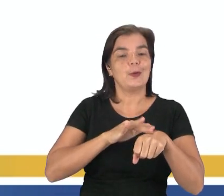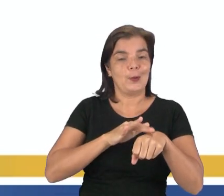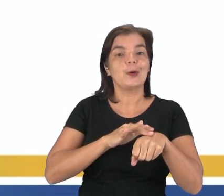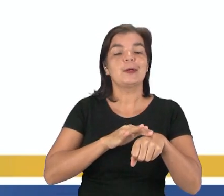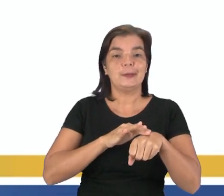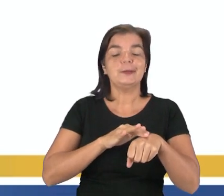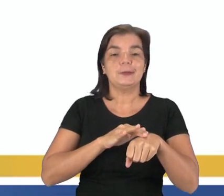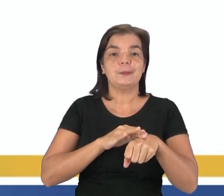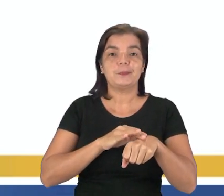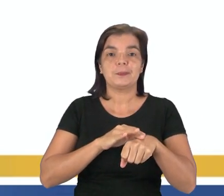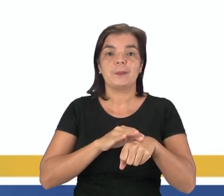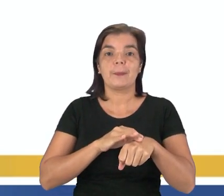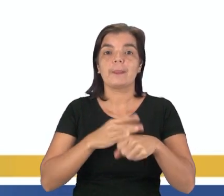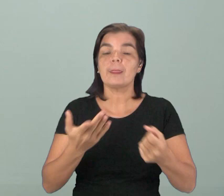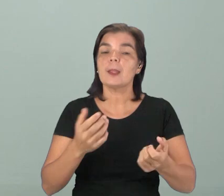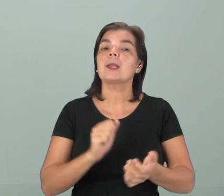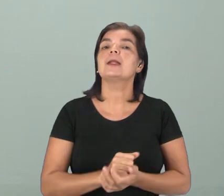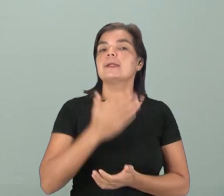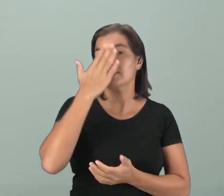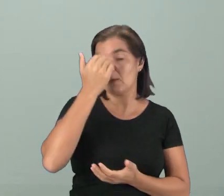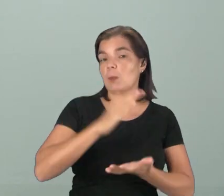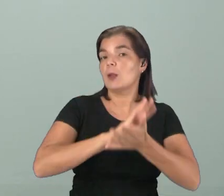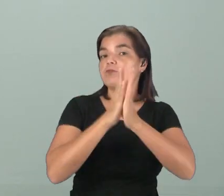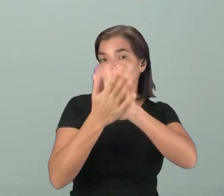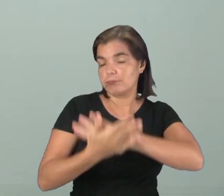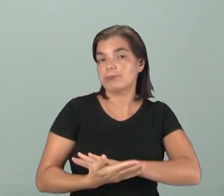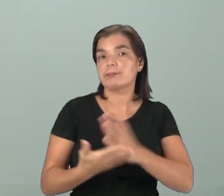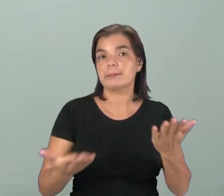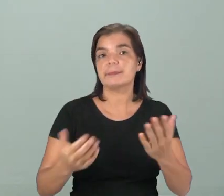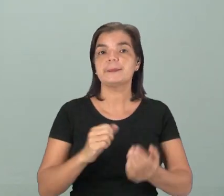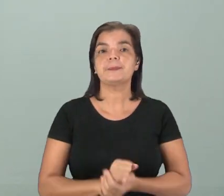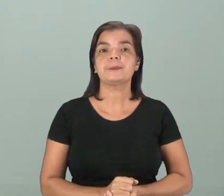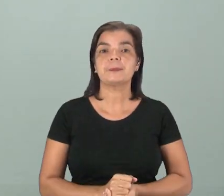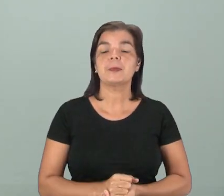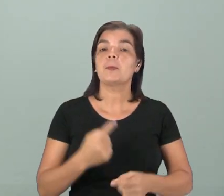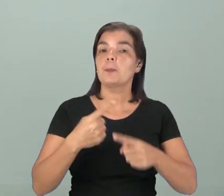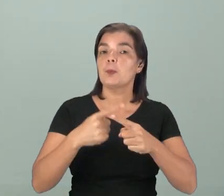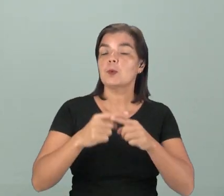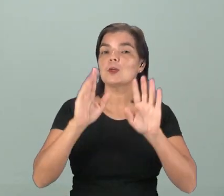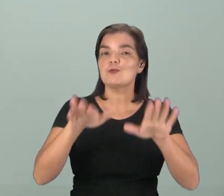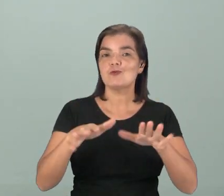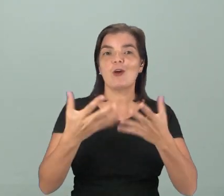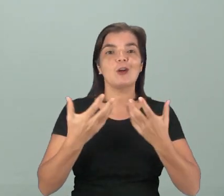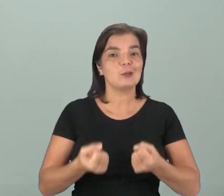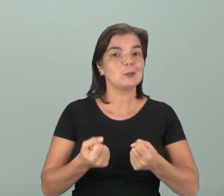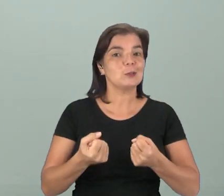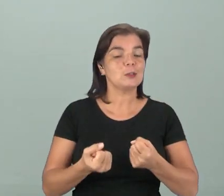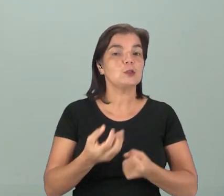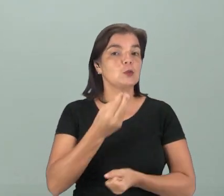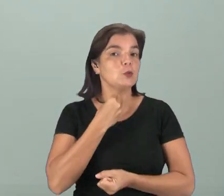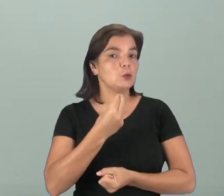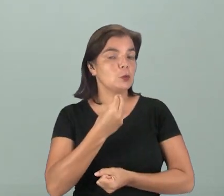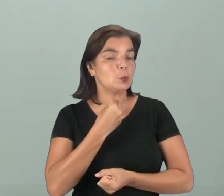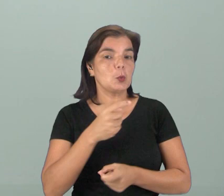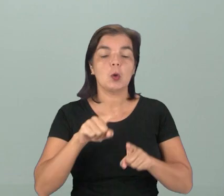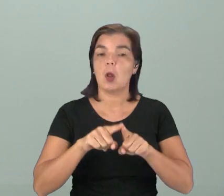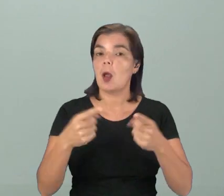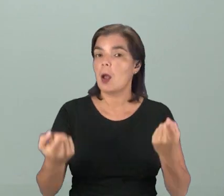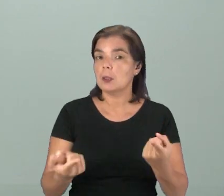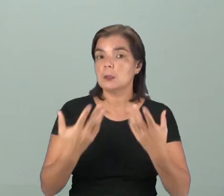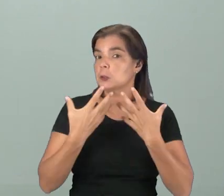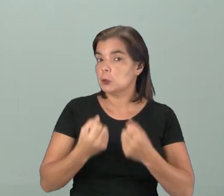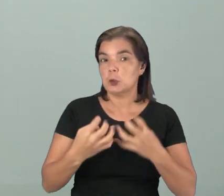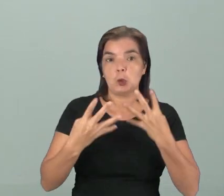de sermos expostos àquele agente, nosso corpo já sabe o que fazer. Isso porque a gente recebeu ele de uma forma enfraquecida, não recebeu